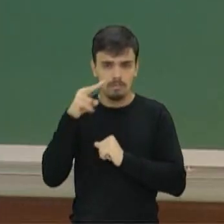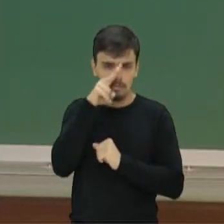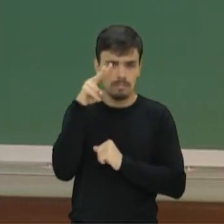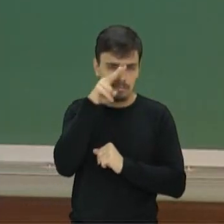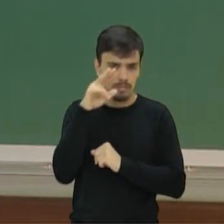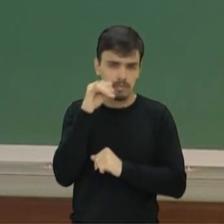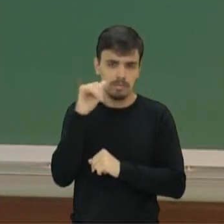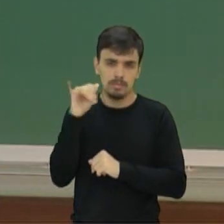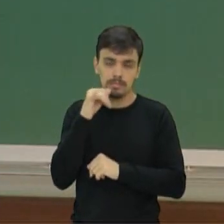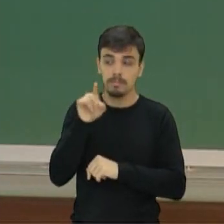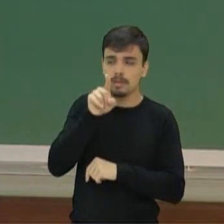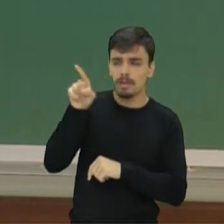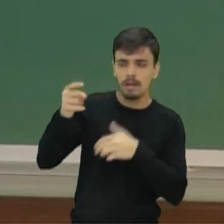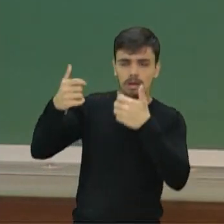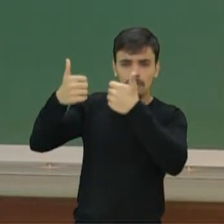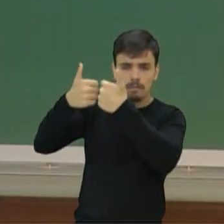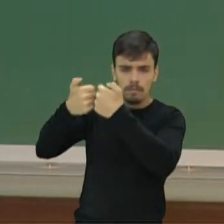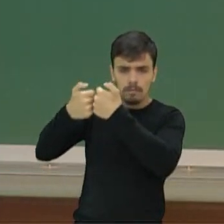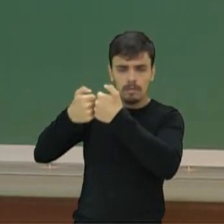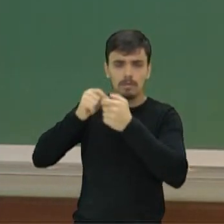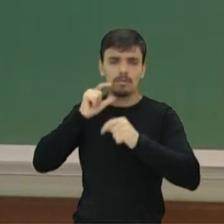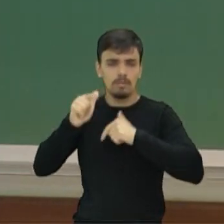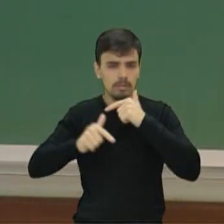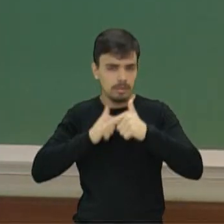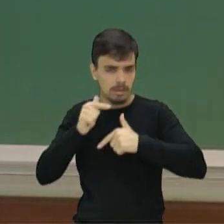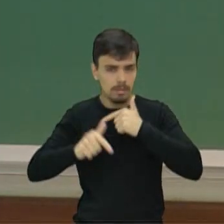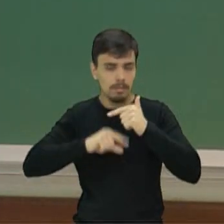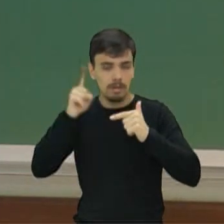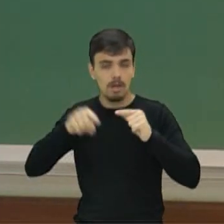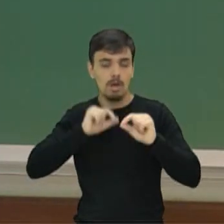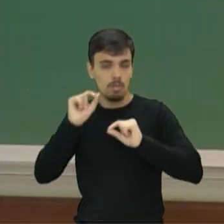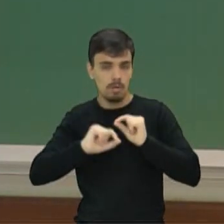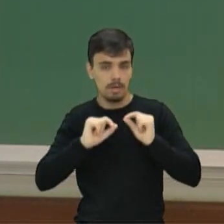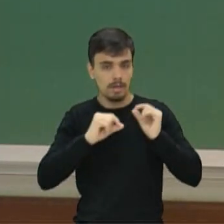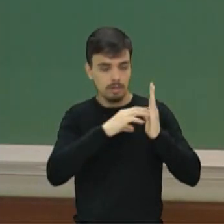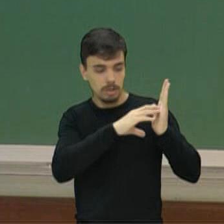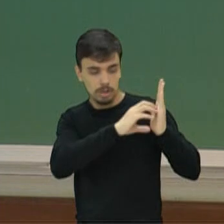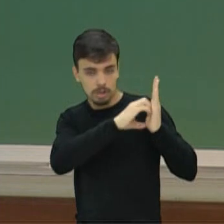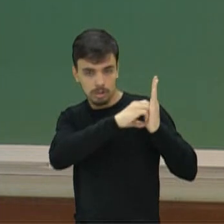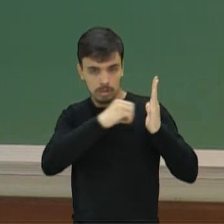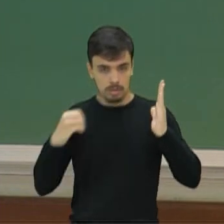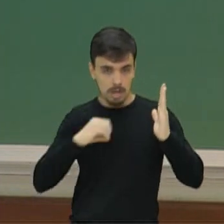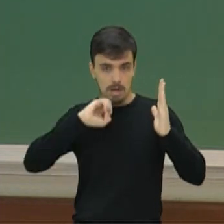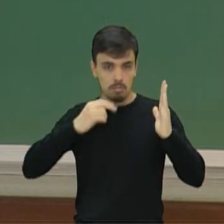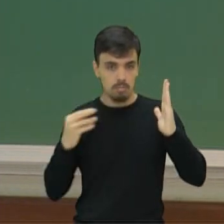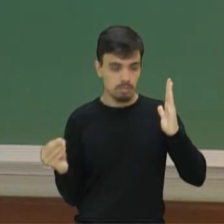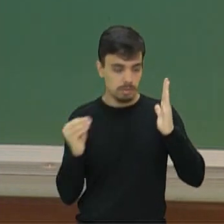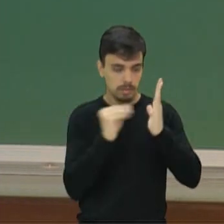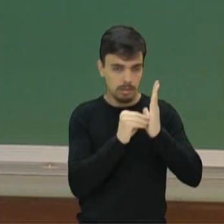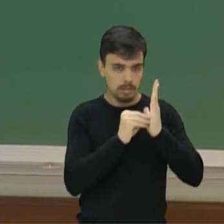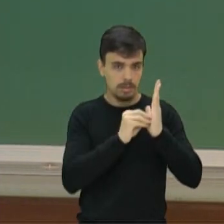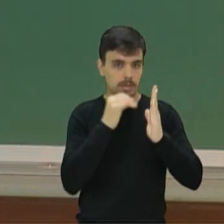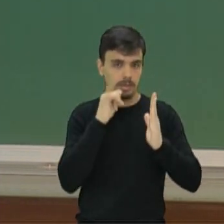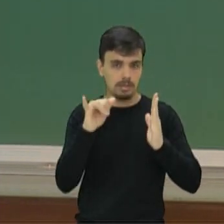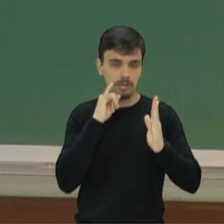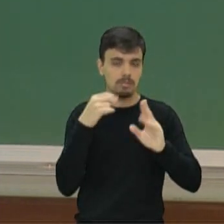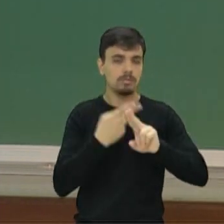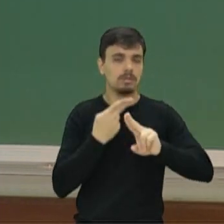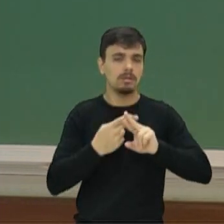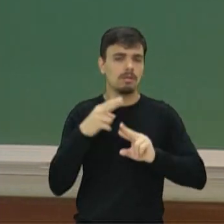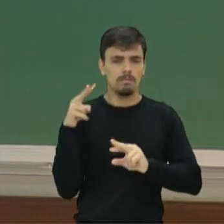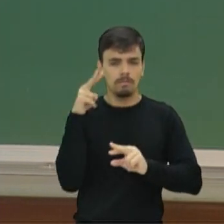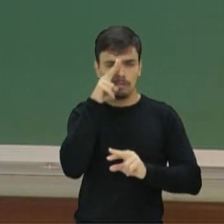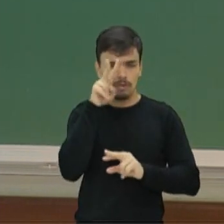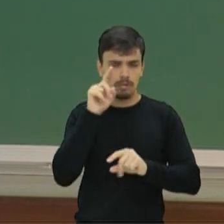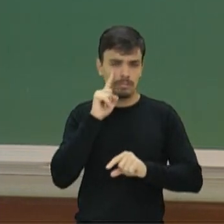em física, pessoal, o trabalho é você dar ou retirar energia usando força. Então aqui o trabalho da força elétrica, pense,